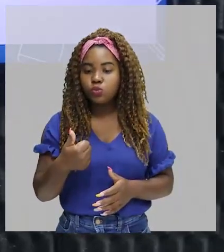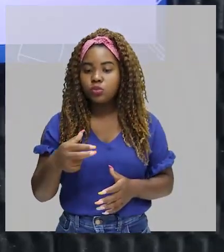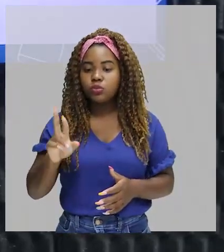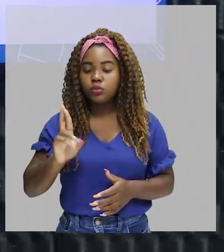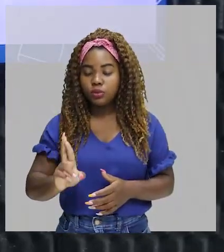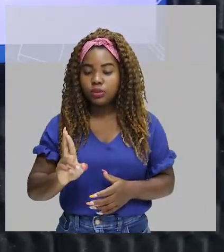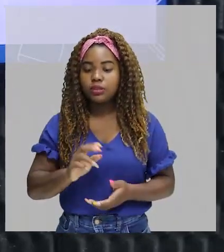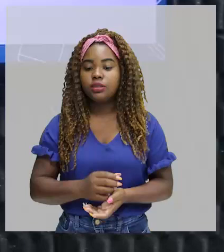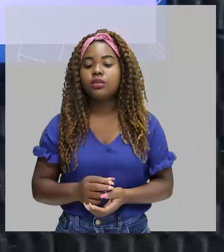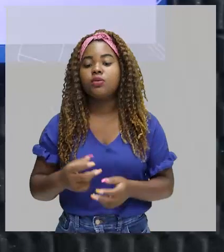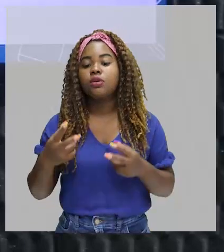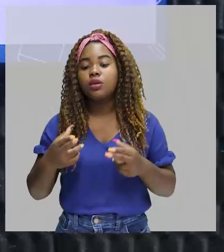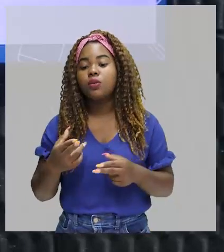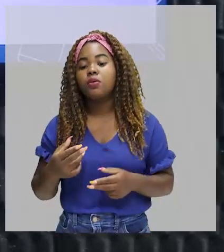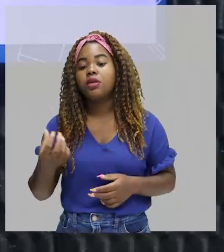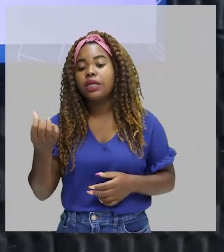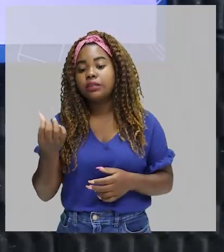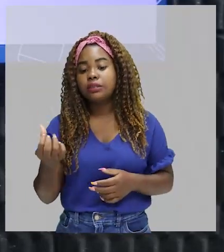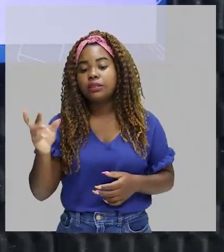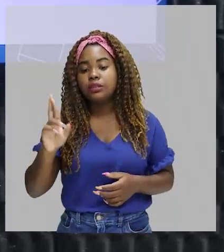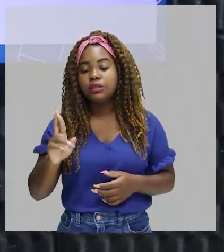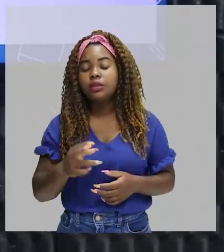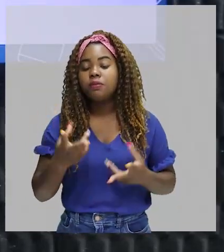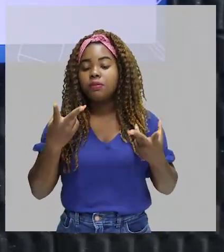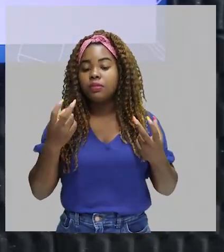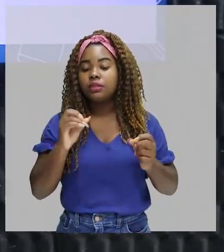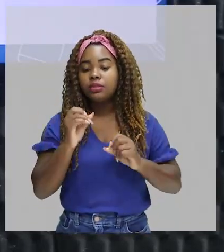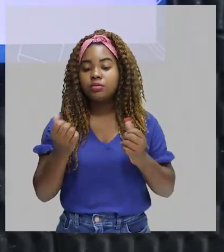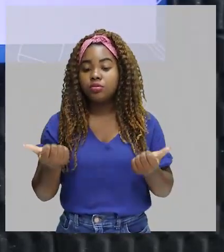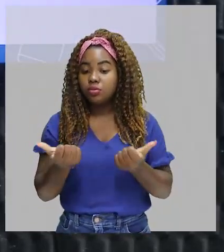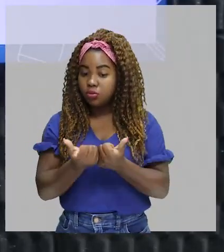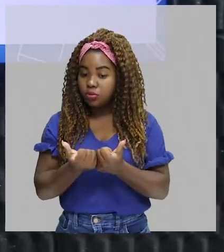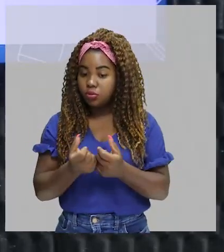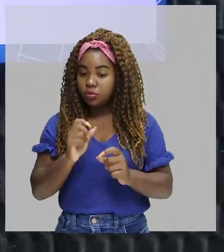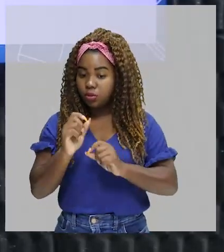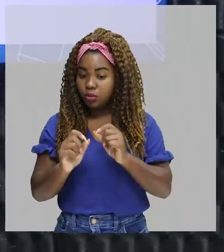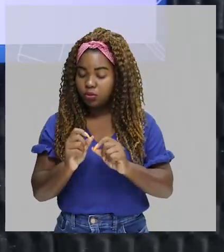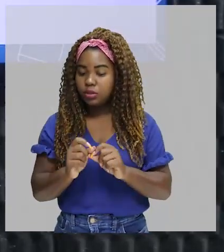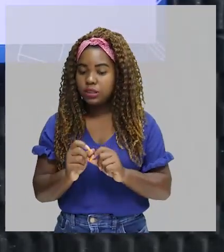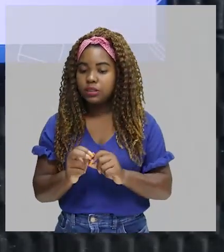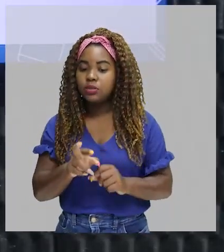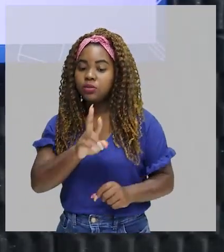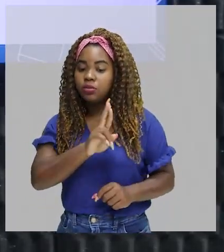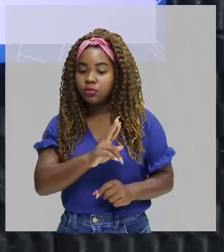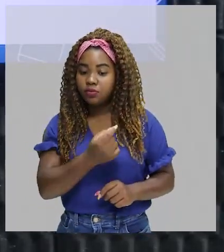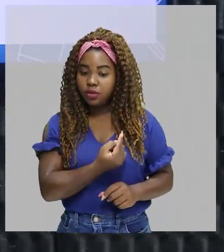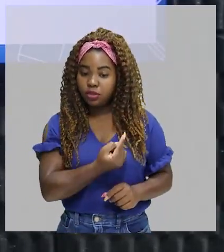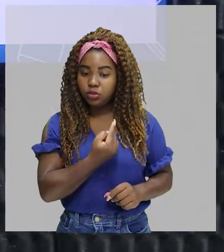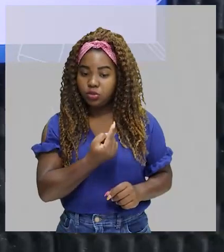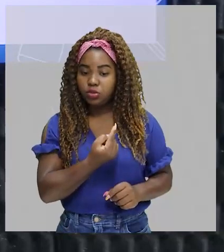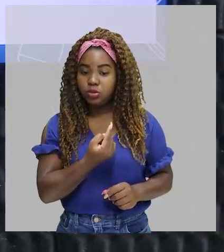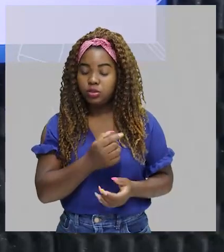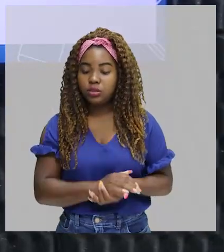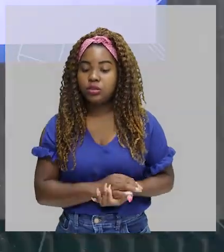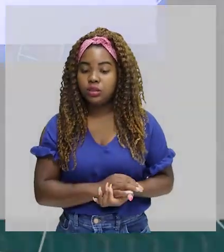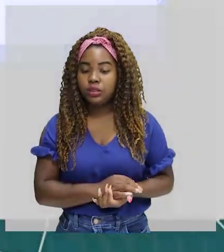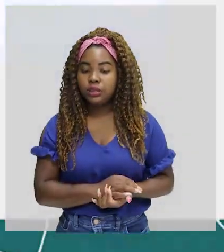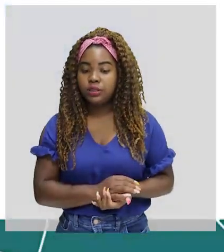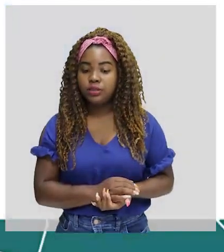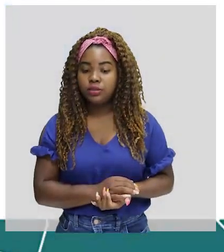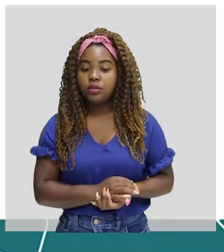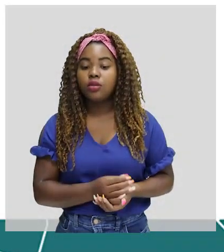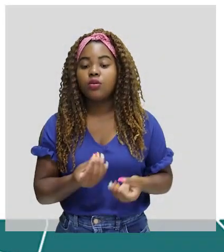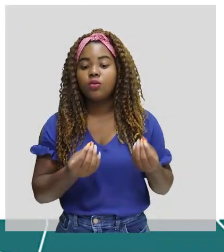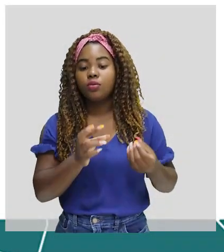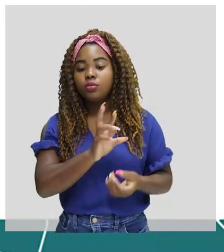não vou substituir. Eu vou isolar essa razão, tá? Ainda sem substituir. Olha